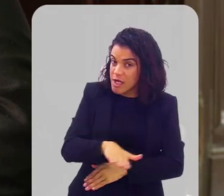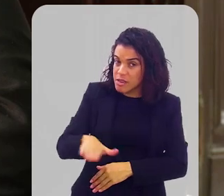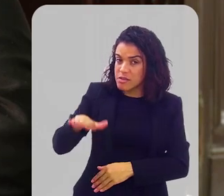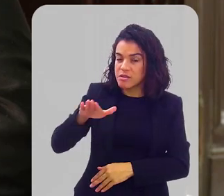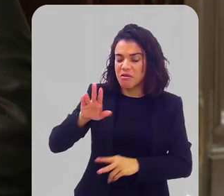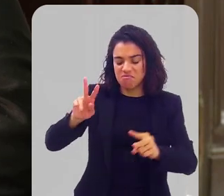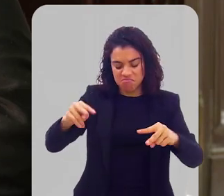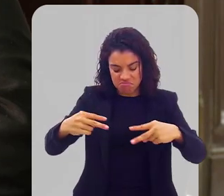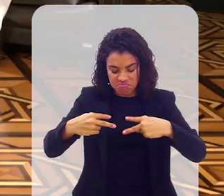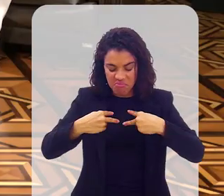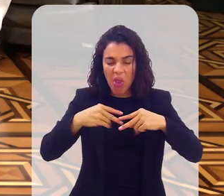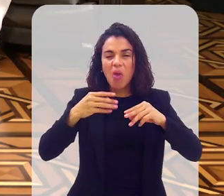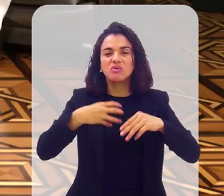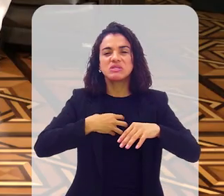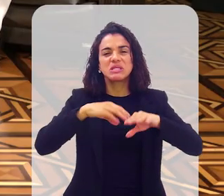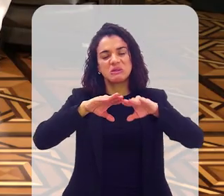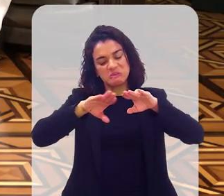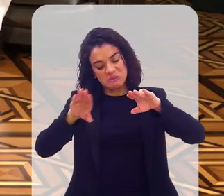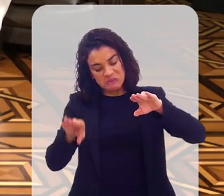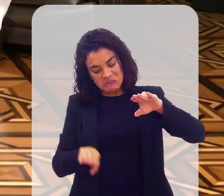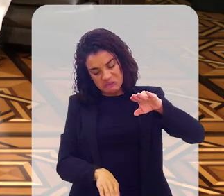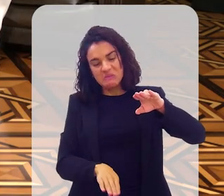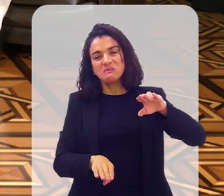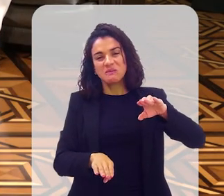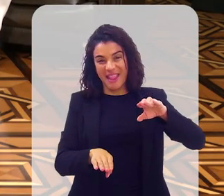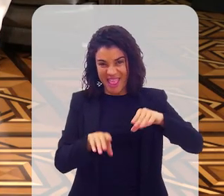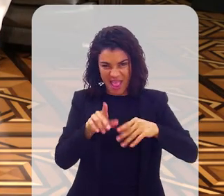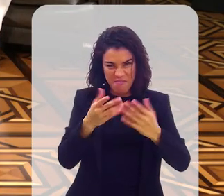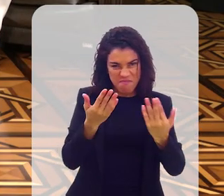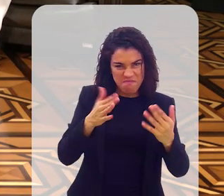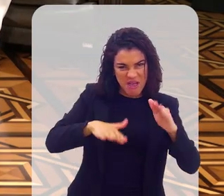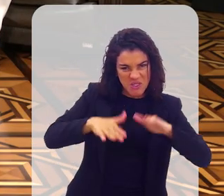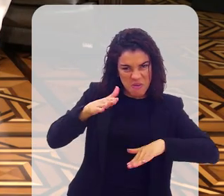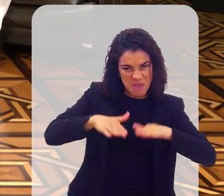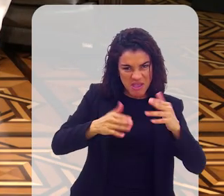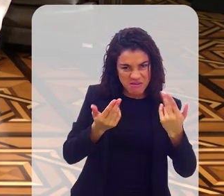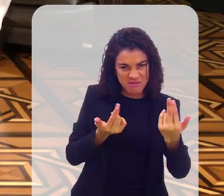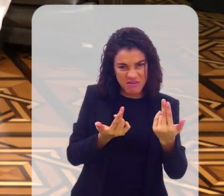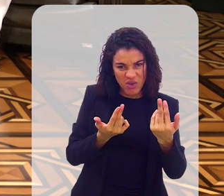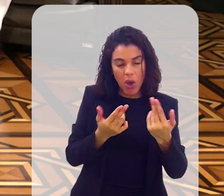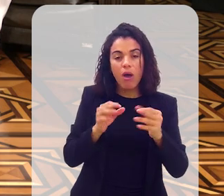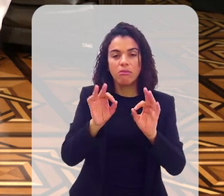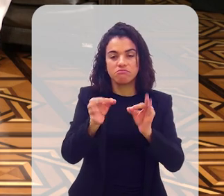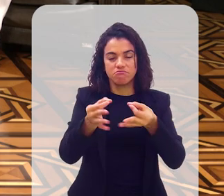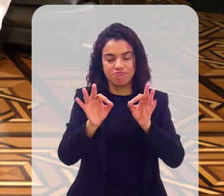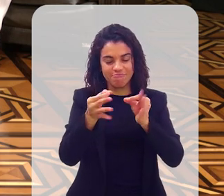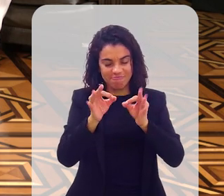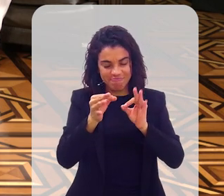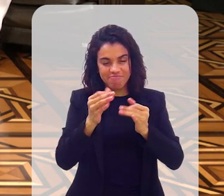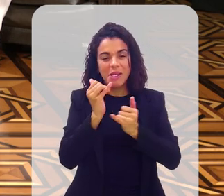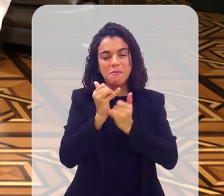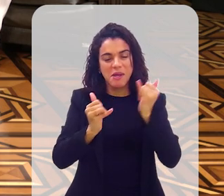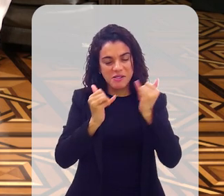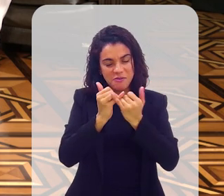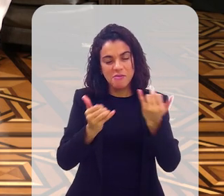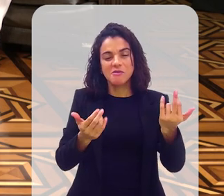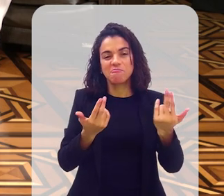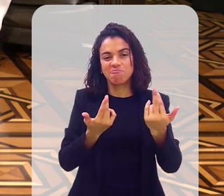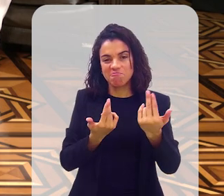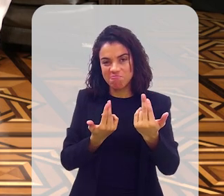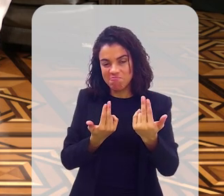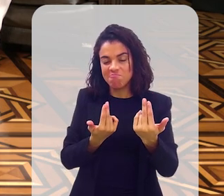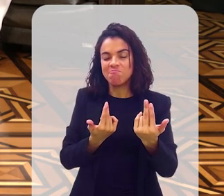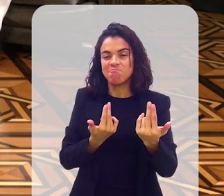da adolescência, eu me achava menor. É algo mais ou menos assim? Sim. Mais ou menos assim? Mais ou menos assim, mais ou